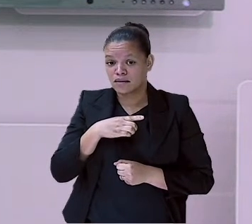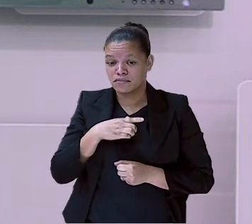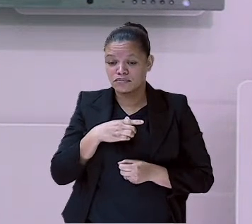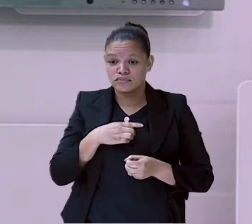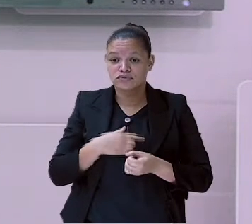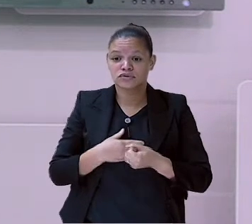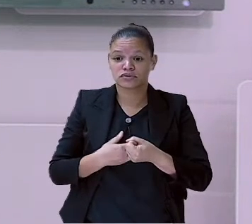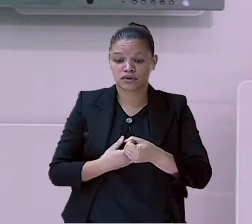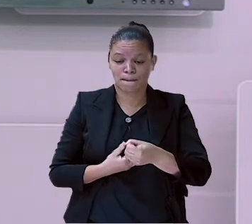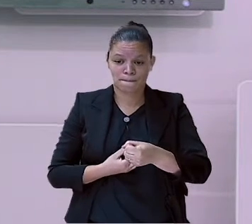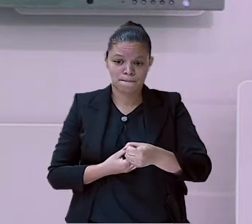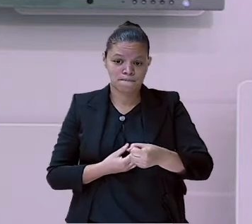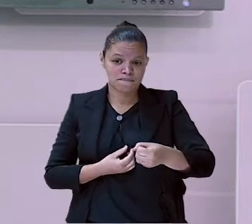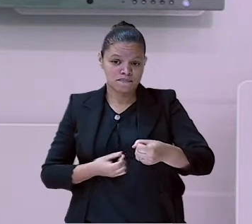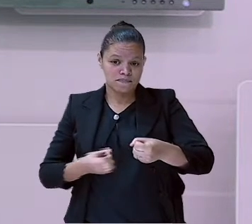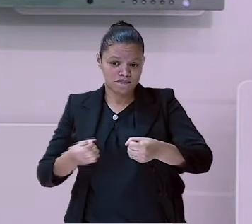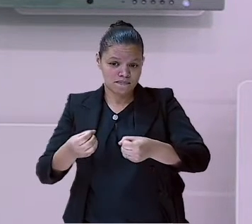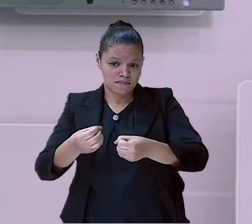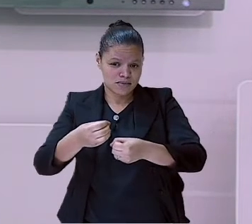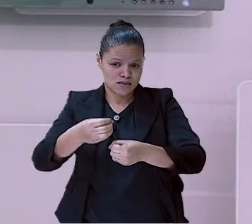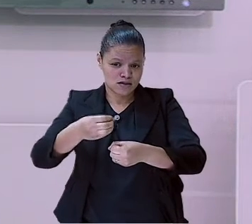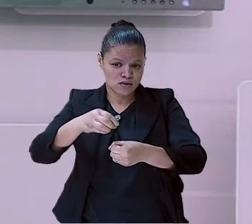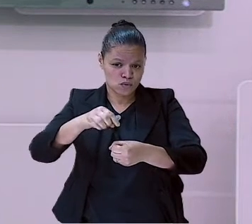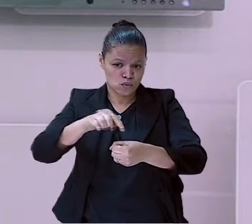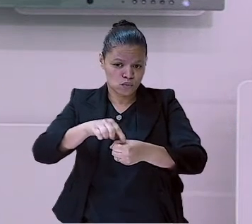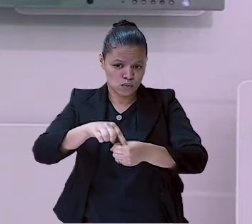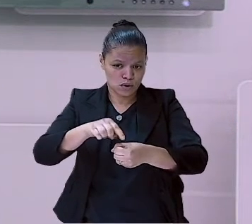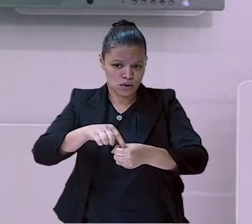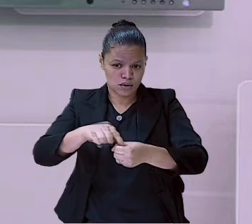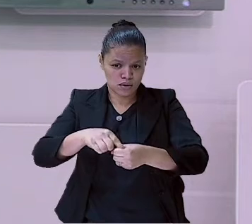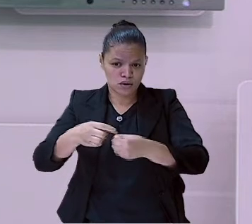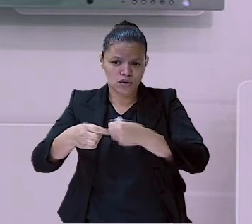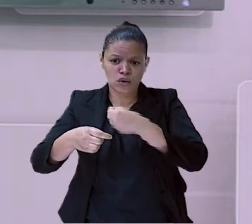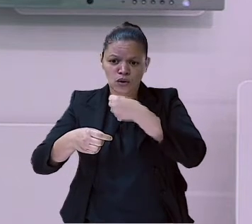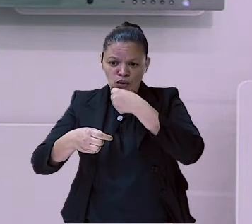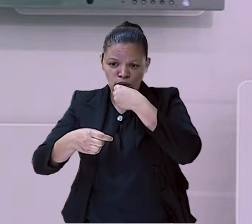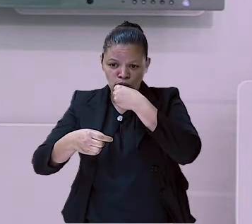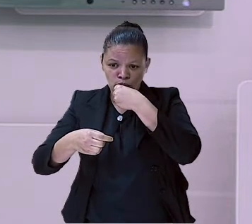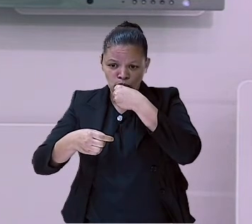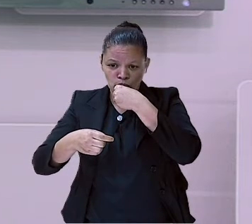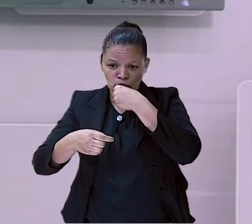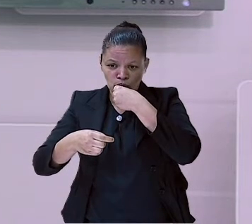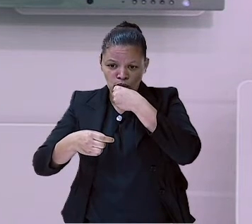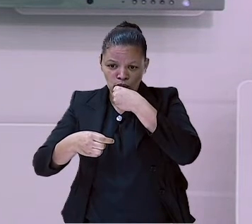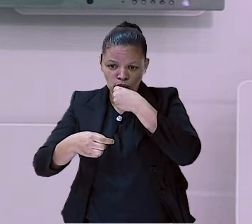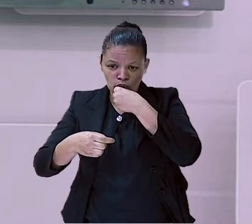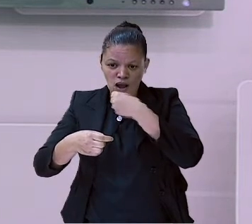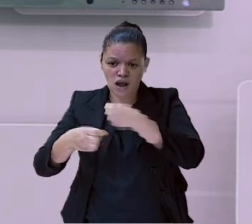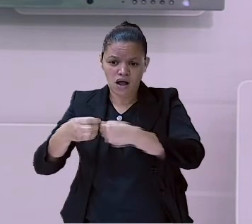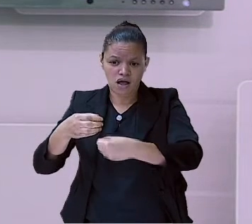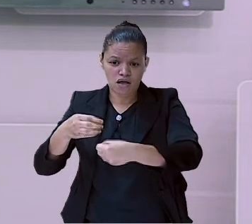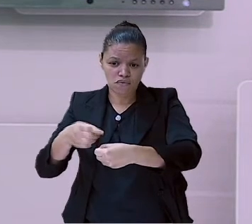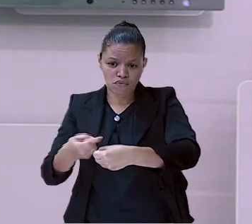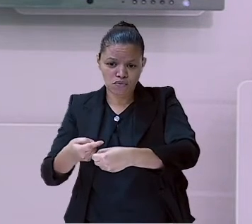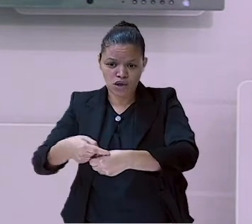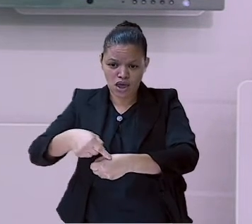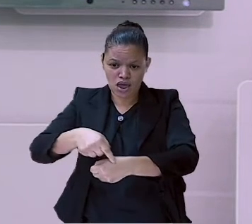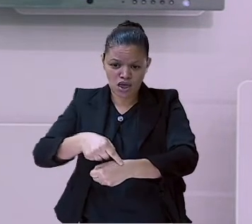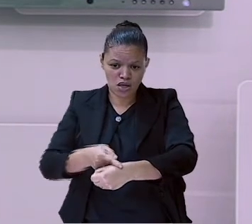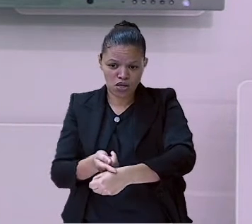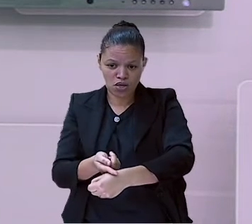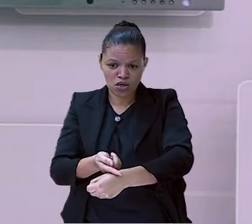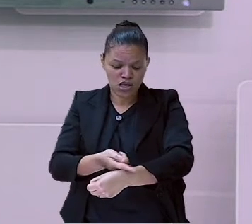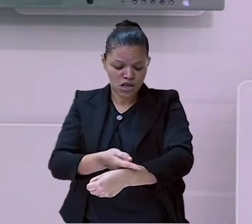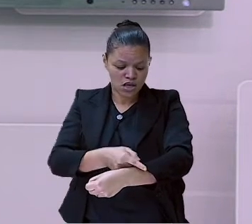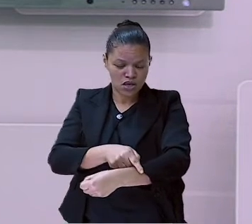ó. Tá livremente, eu consigo soprar aqui calmamente. Então isso é que o coração faz, tá?